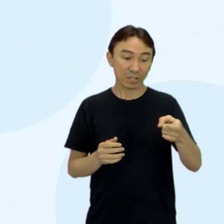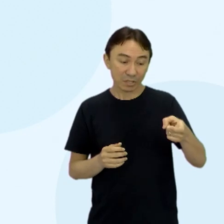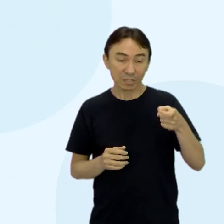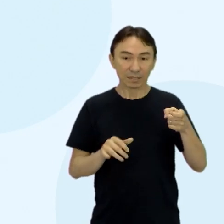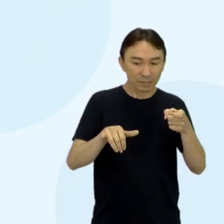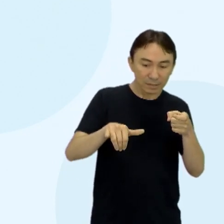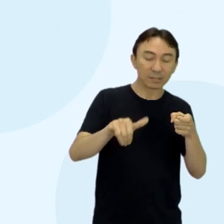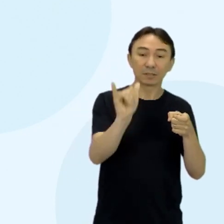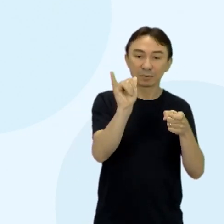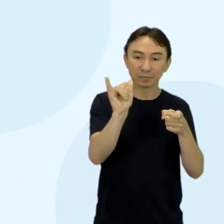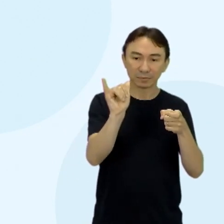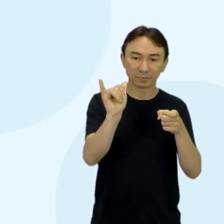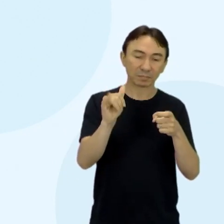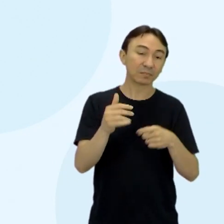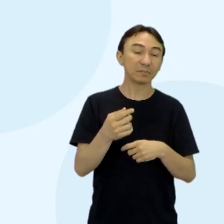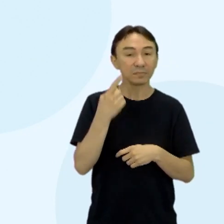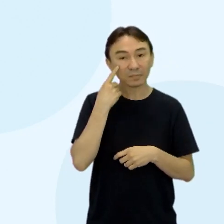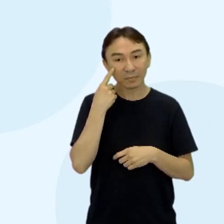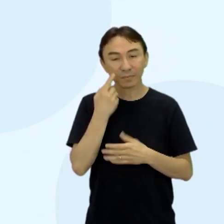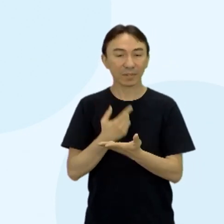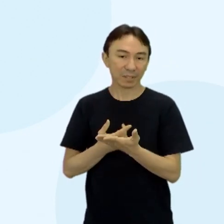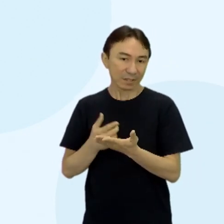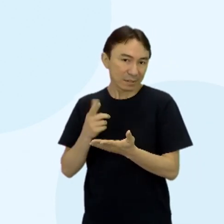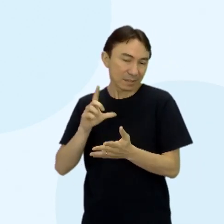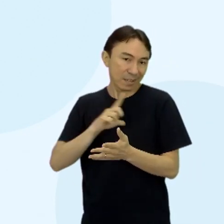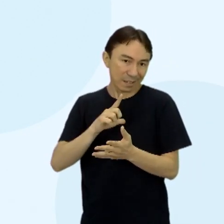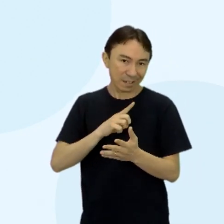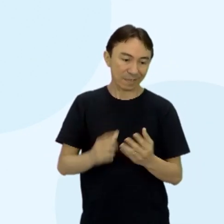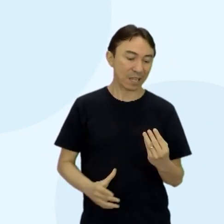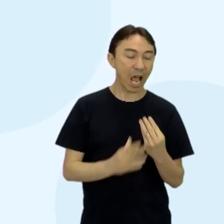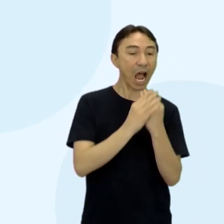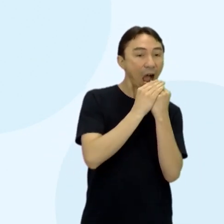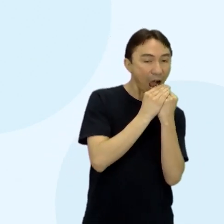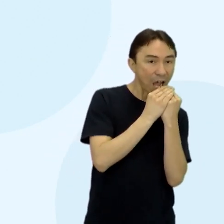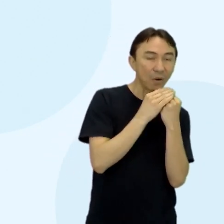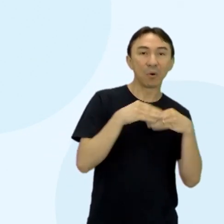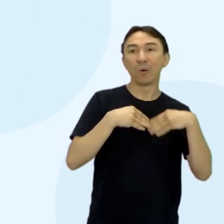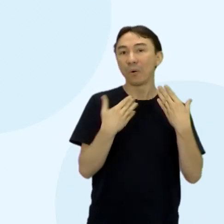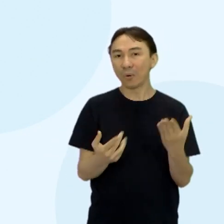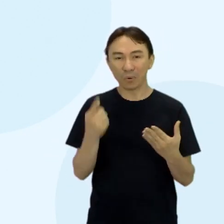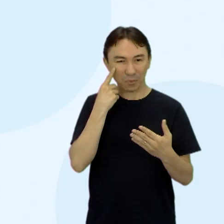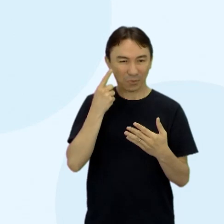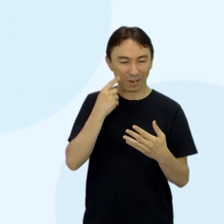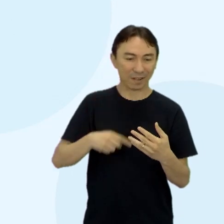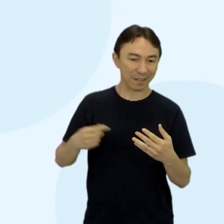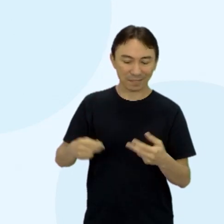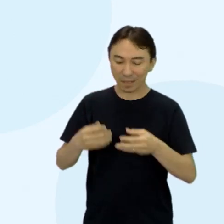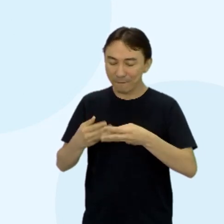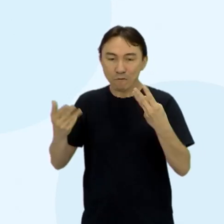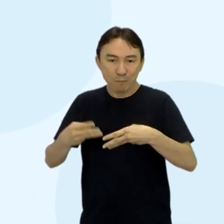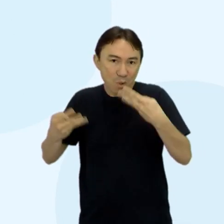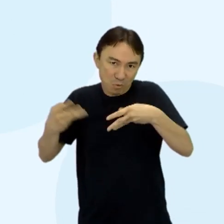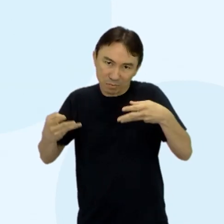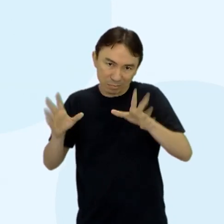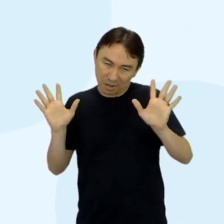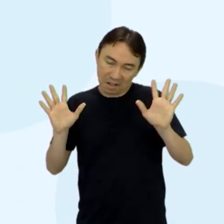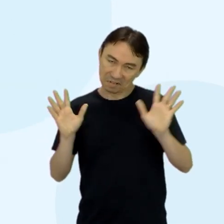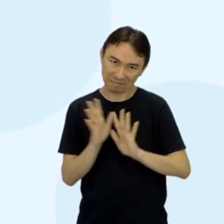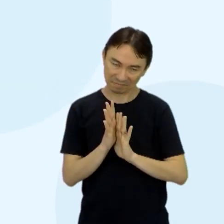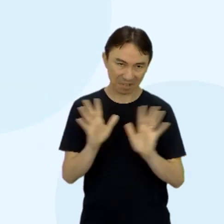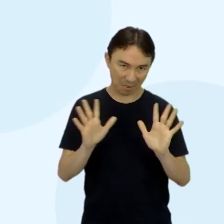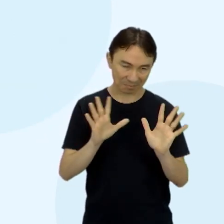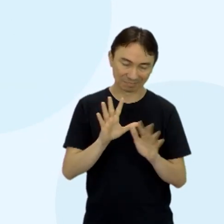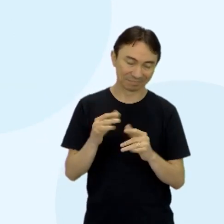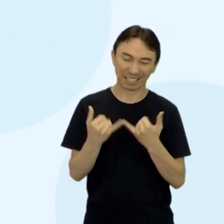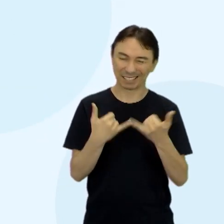só se você estiver calculando X-burger e yakisoba. Tá? Combinado. Porque aí é mais prático para você, você não erra, tá? Então olha só como é que